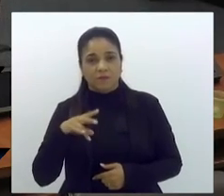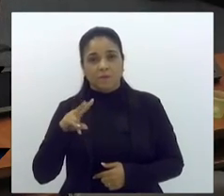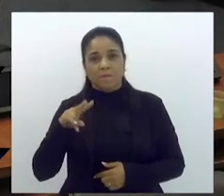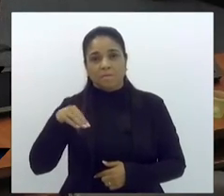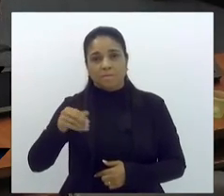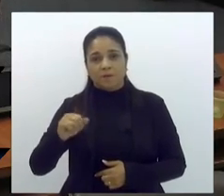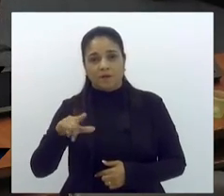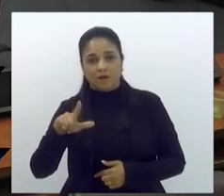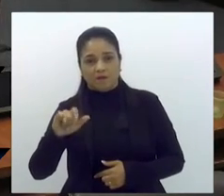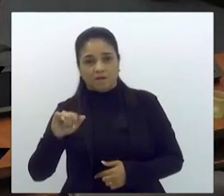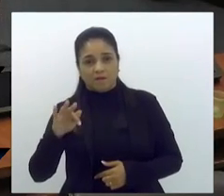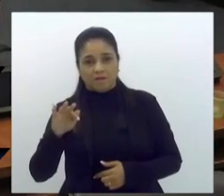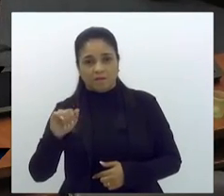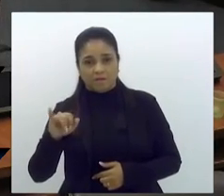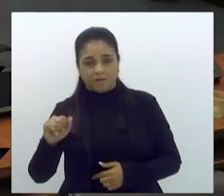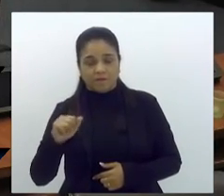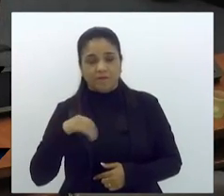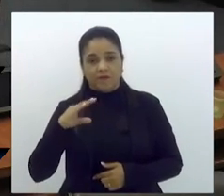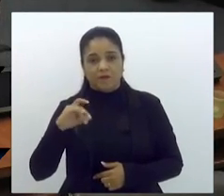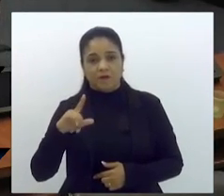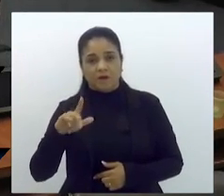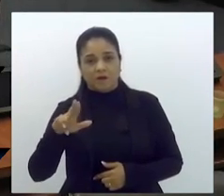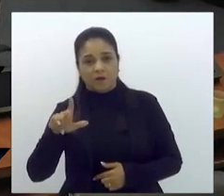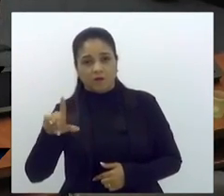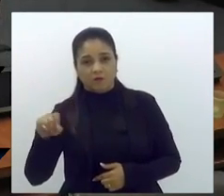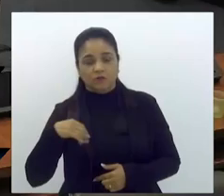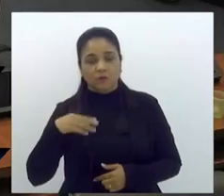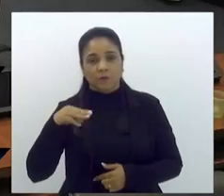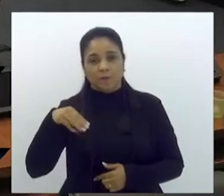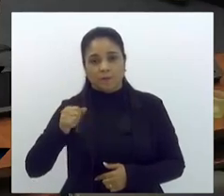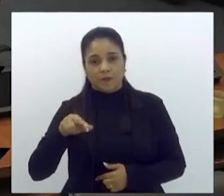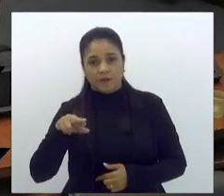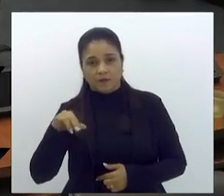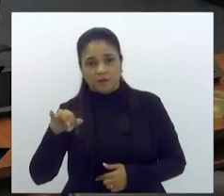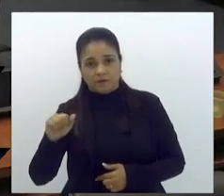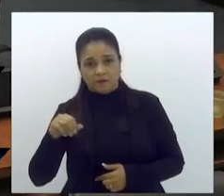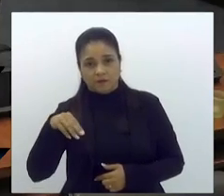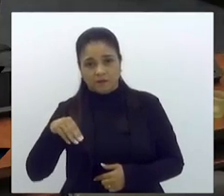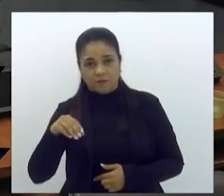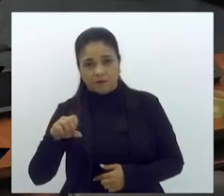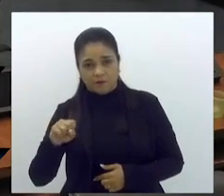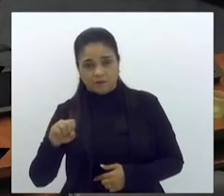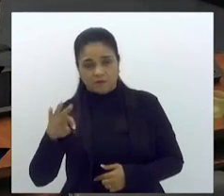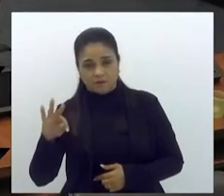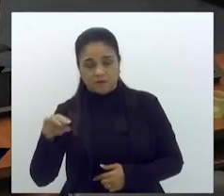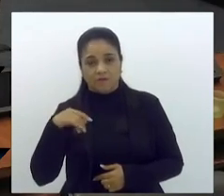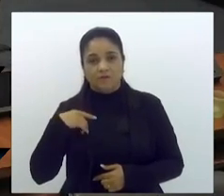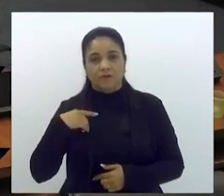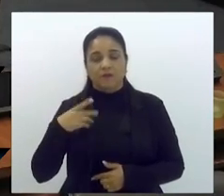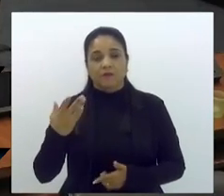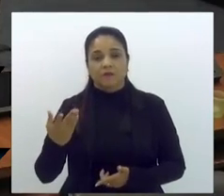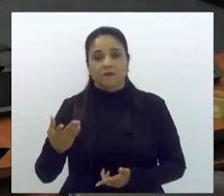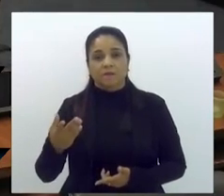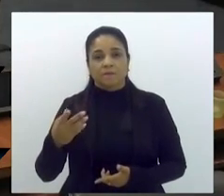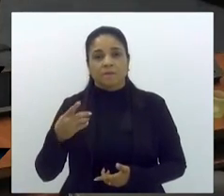Deputado Luiz Cláudio Ribeiro Deputado da Marina do MST deputado